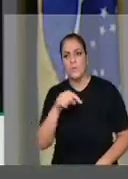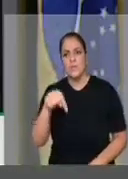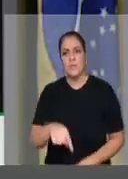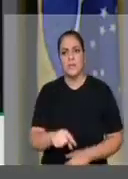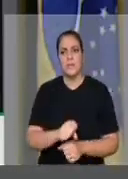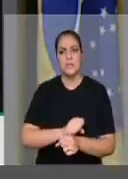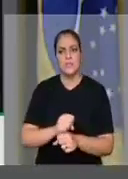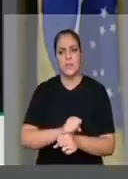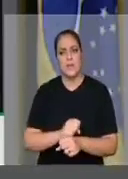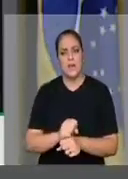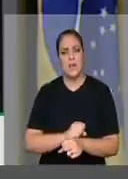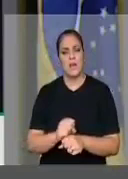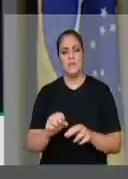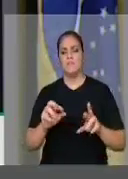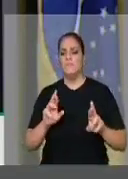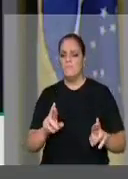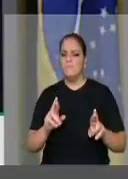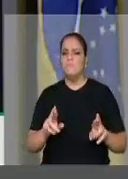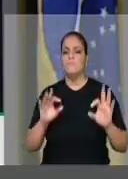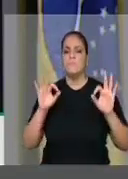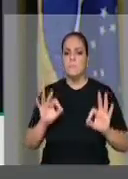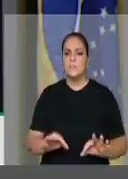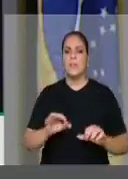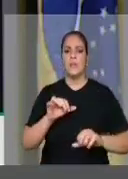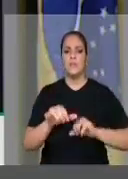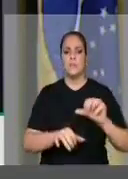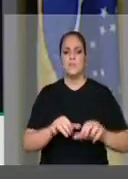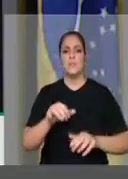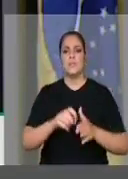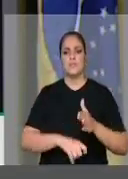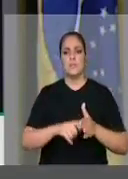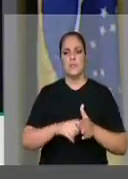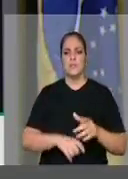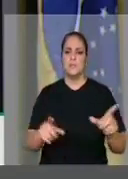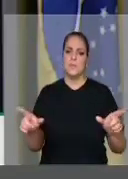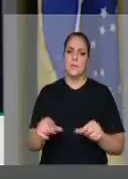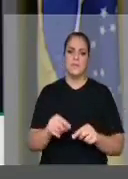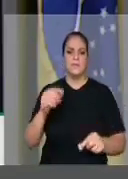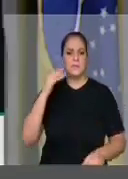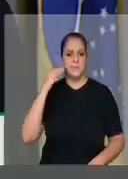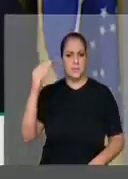ano a nossa reforma tributária, tecnológica e simplificadora. Um grande abraço.